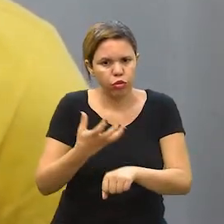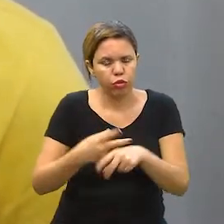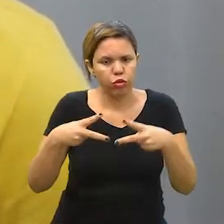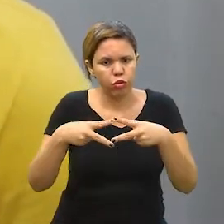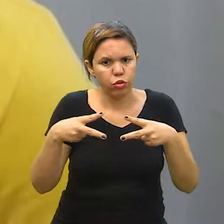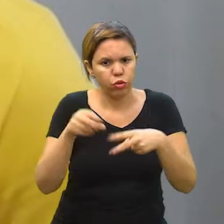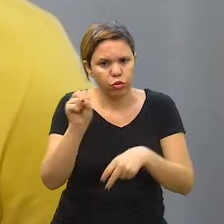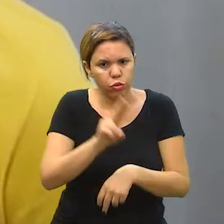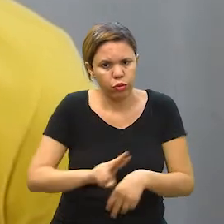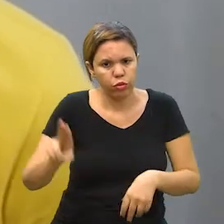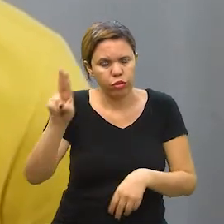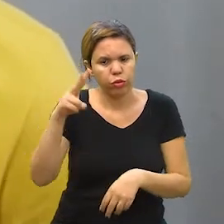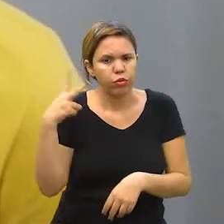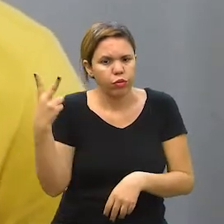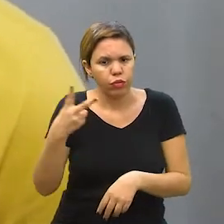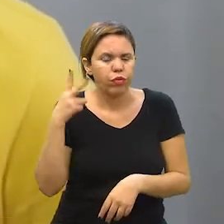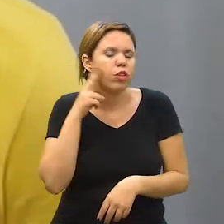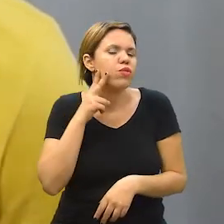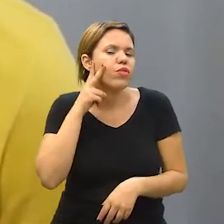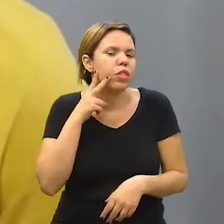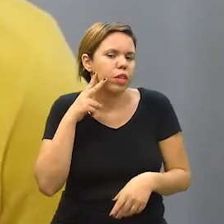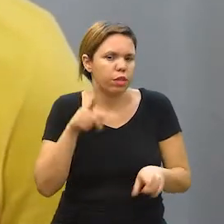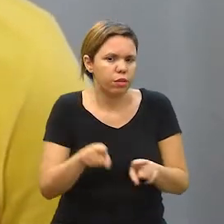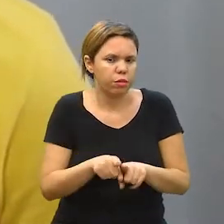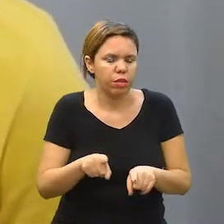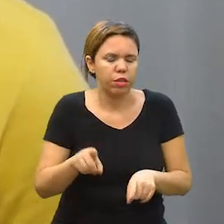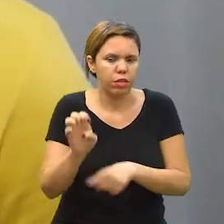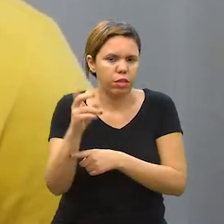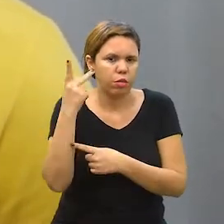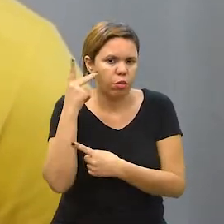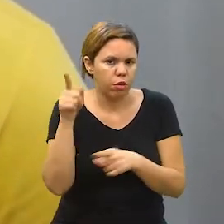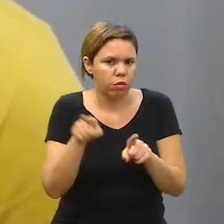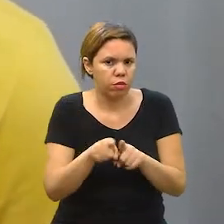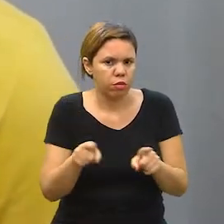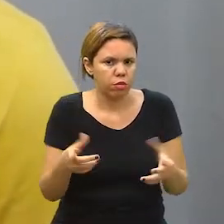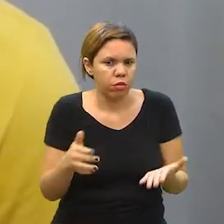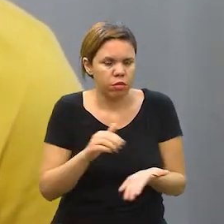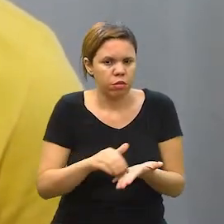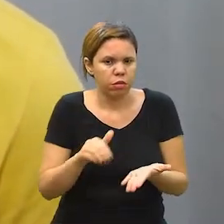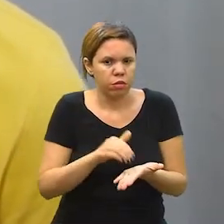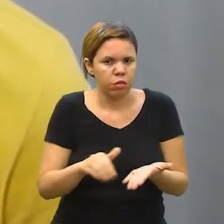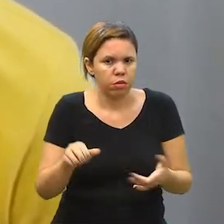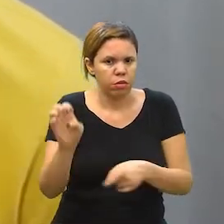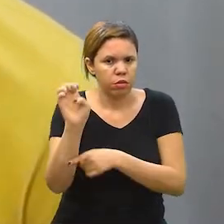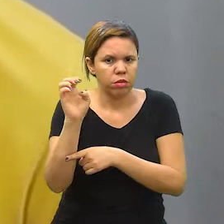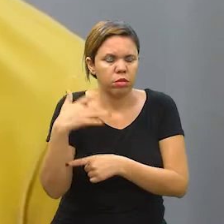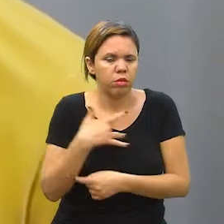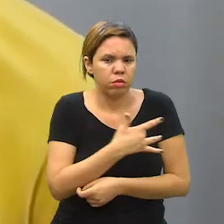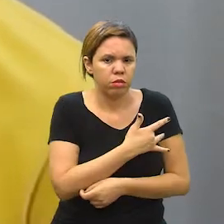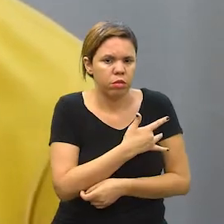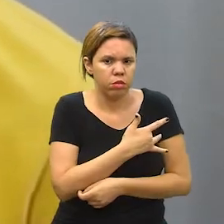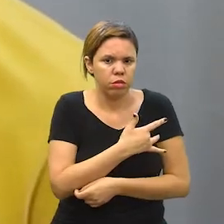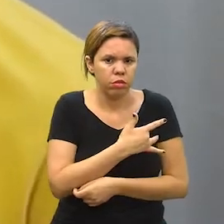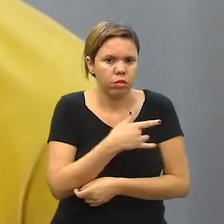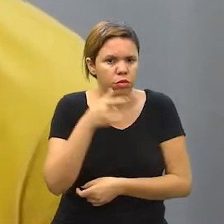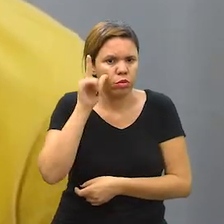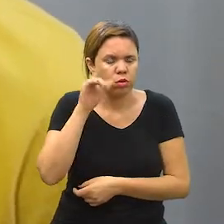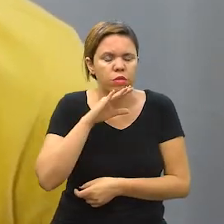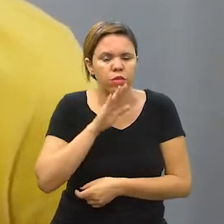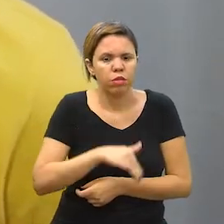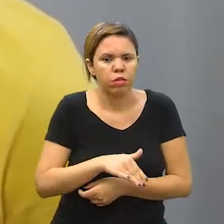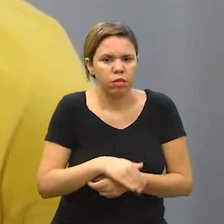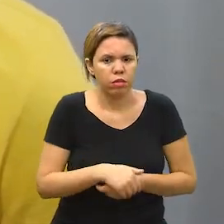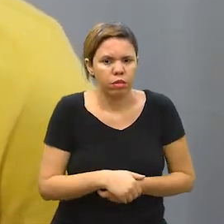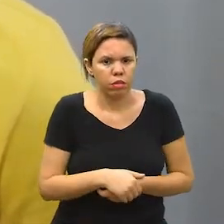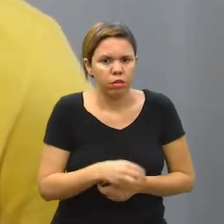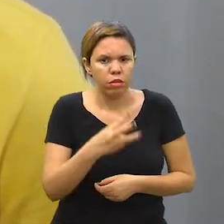Paulínia, Sumaré, Valinhos e Vinhedo. No estado de São Paulo, segundo dados da Secretaria Estadual da Saúde, atualizados ontem à tarde,